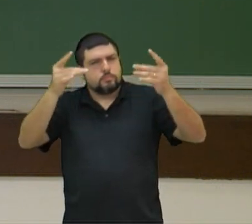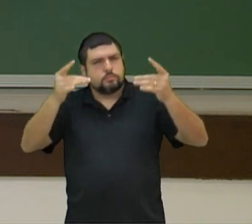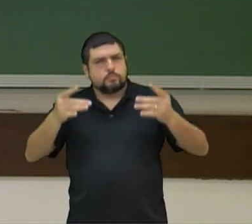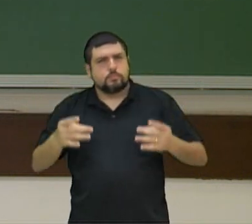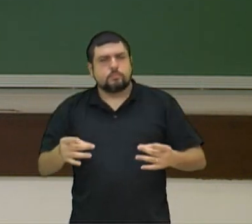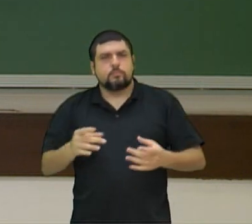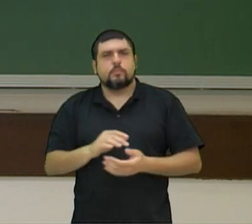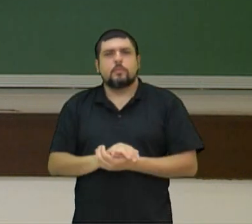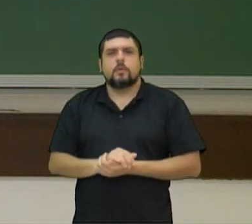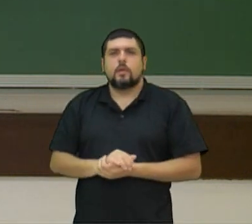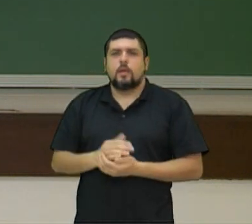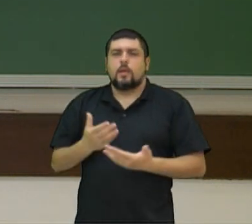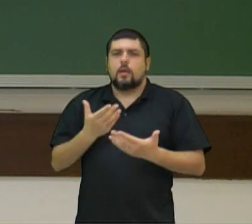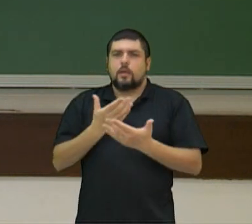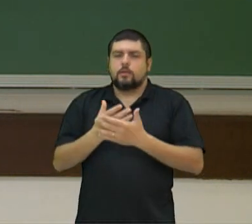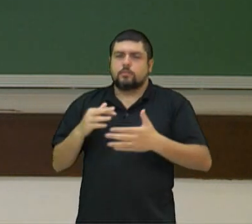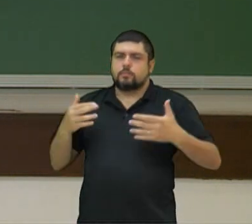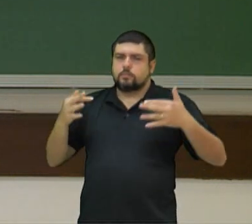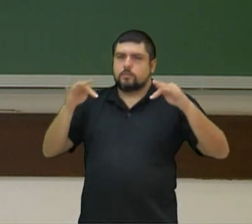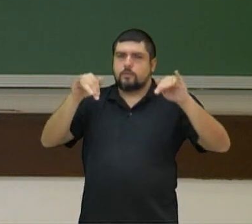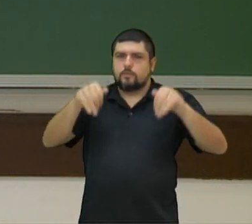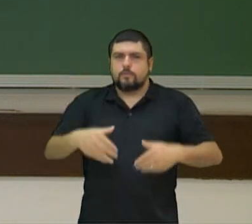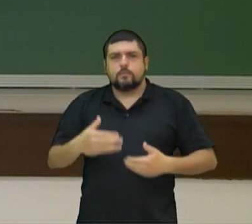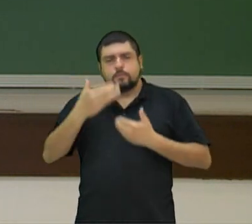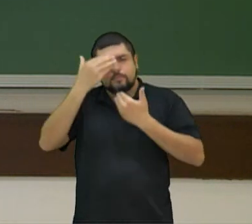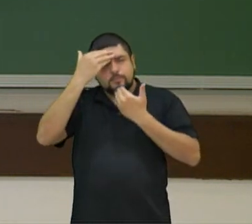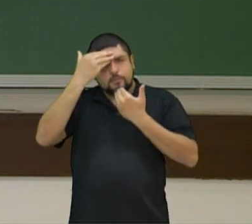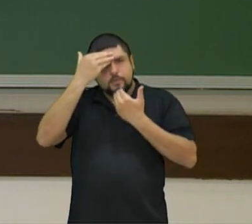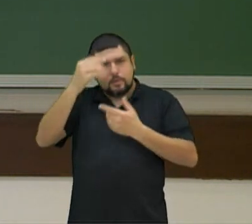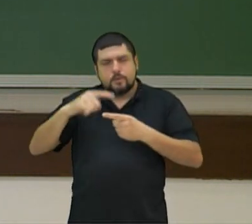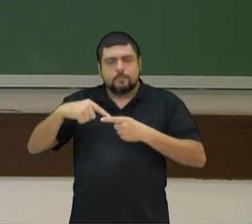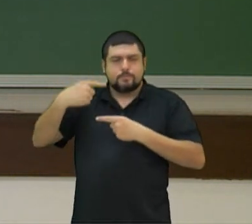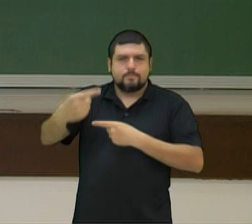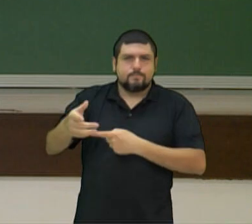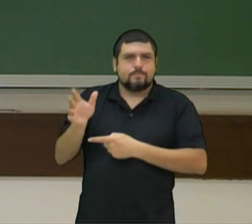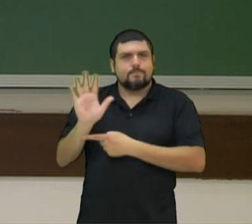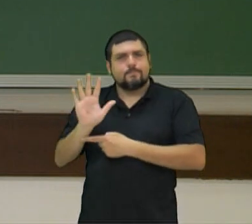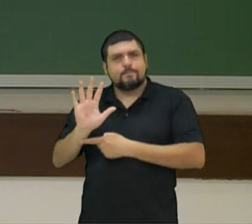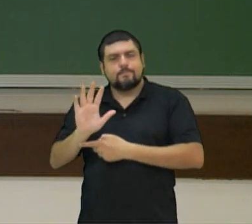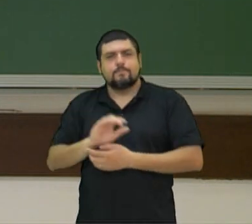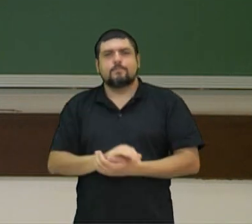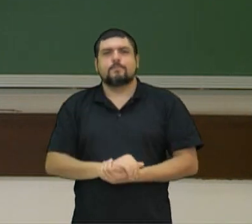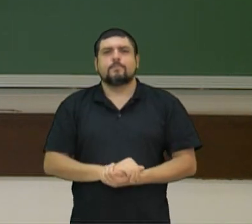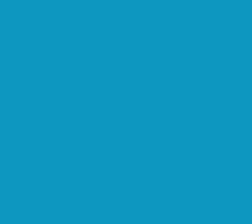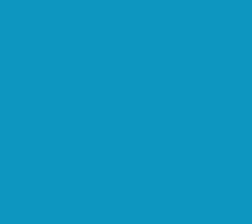nesse ponto termino minha aula, agradeço mais uma vez e até lá. Valeu!